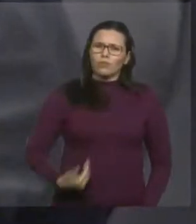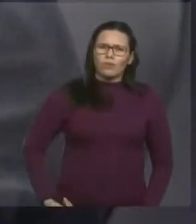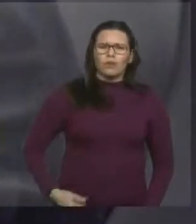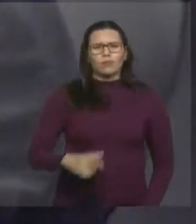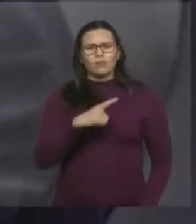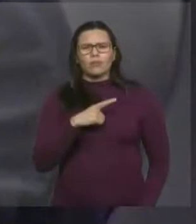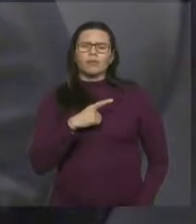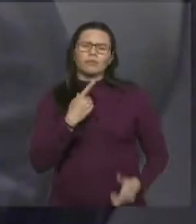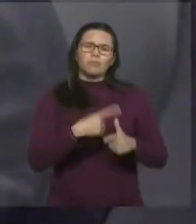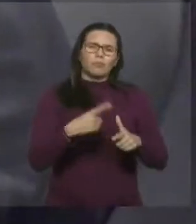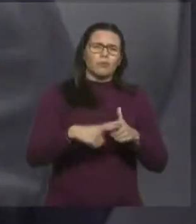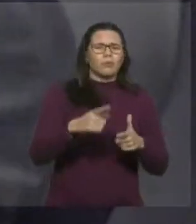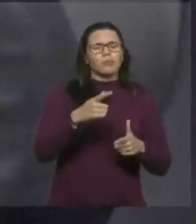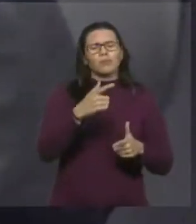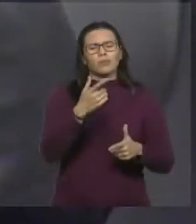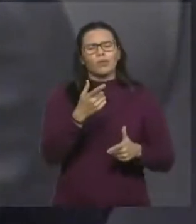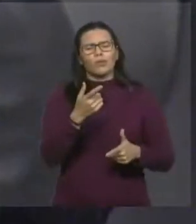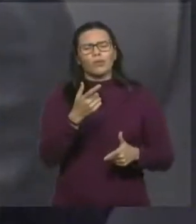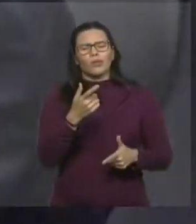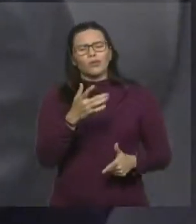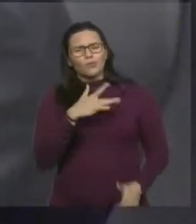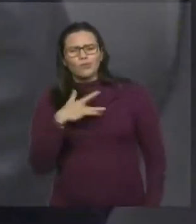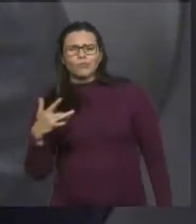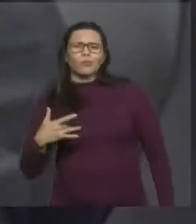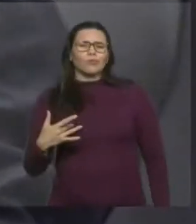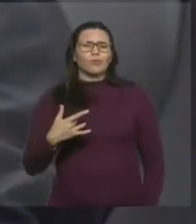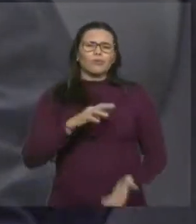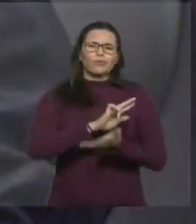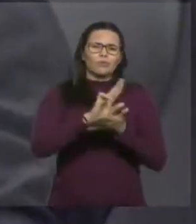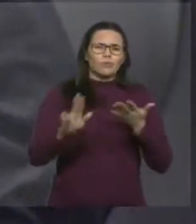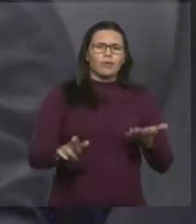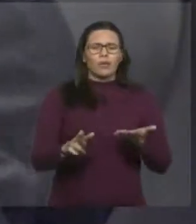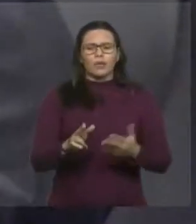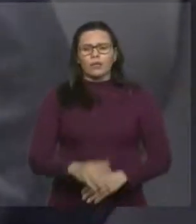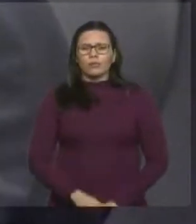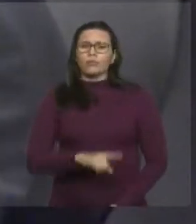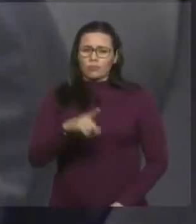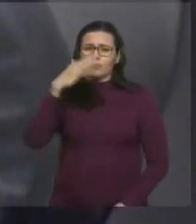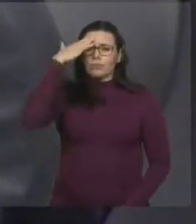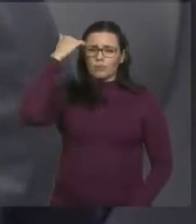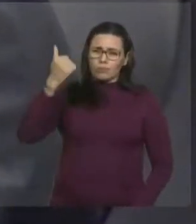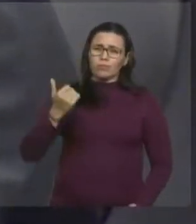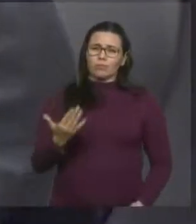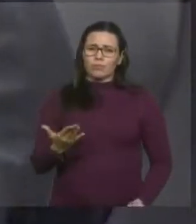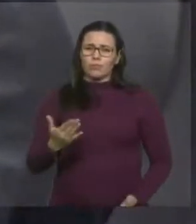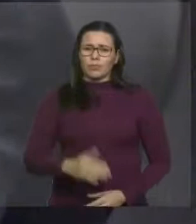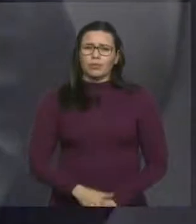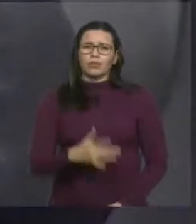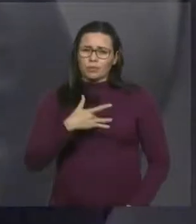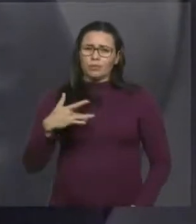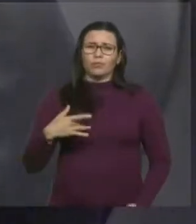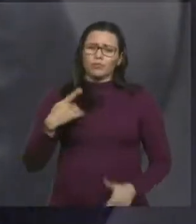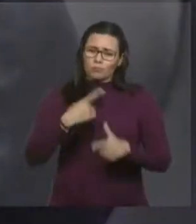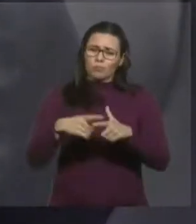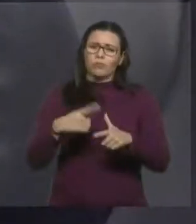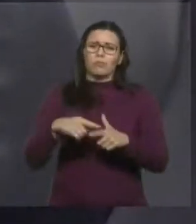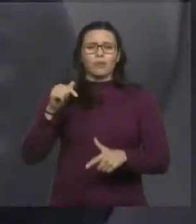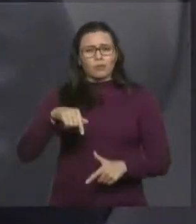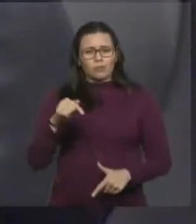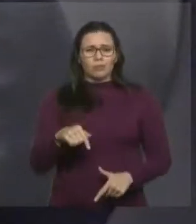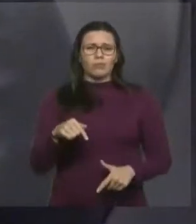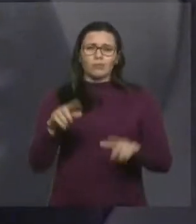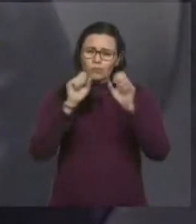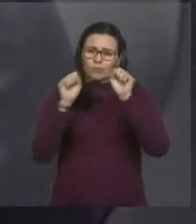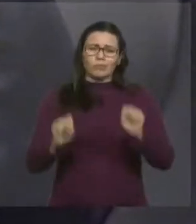de saúde. O que mais nós temos, o gargalo do nosso Estado hoje, como do país, é a nossa saúde. A saúde é um gargalo,